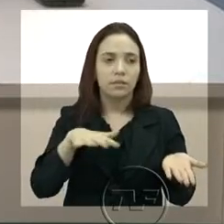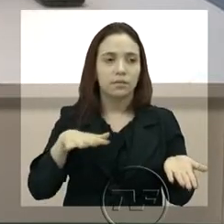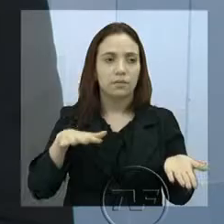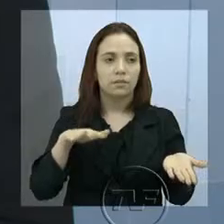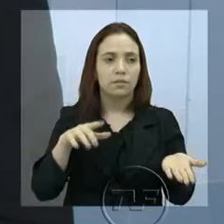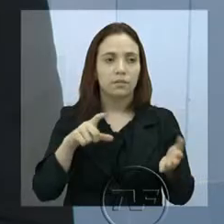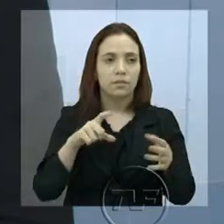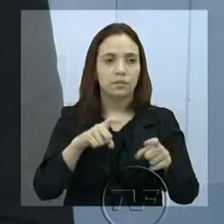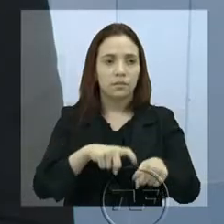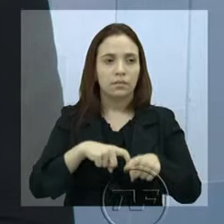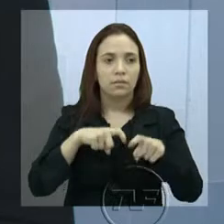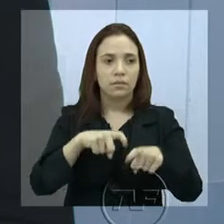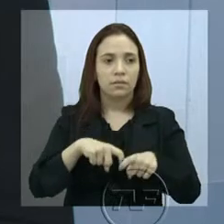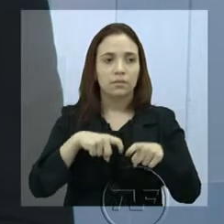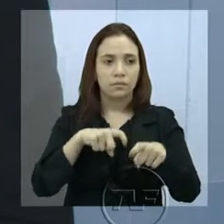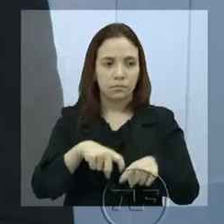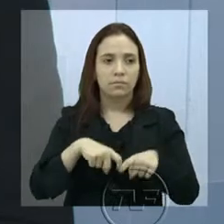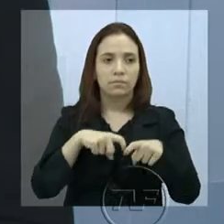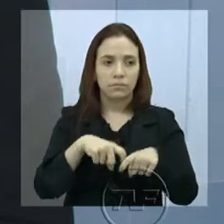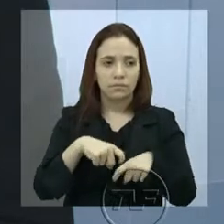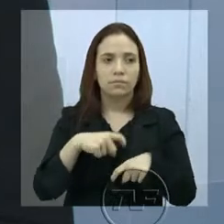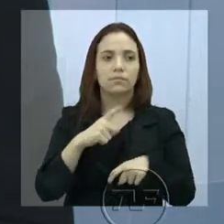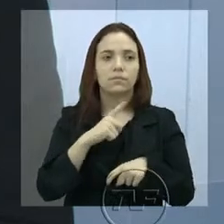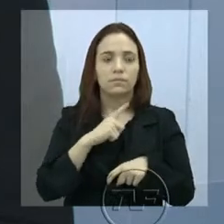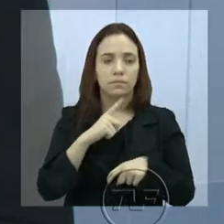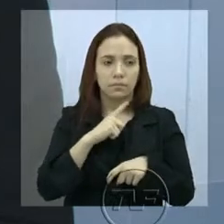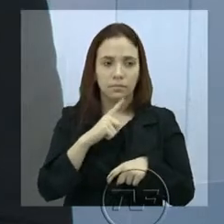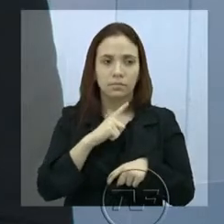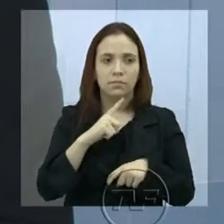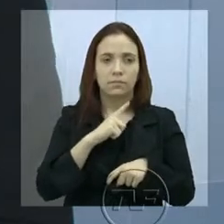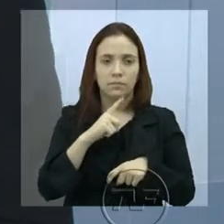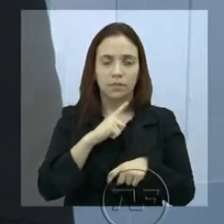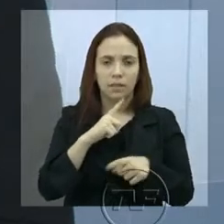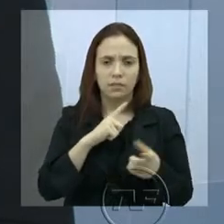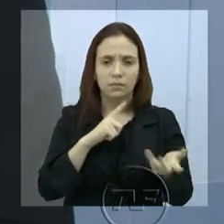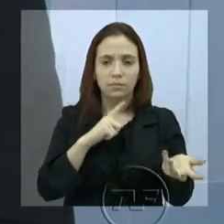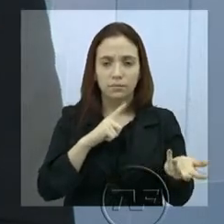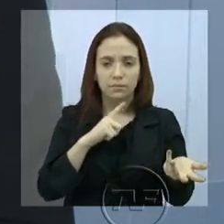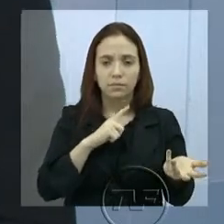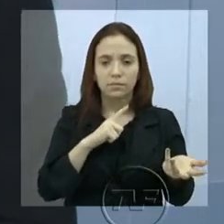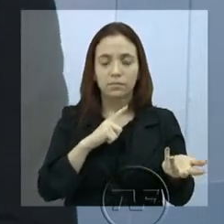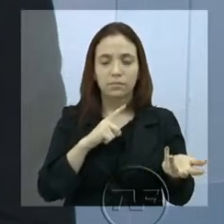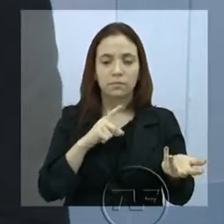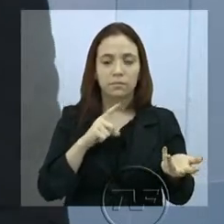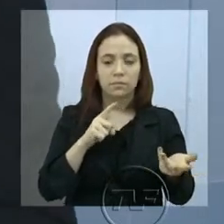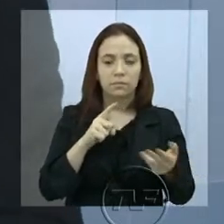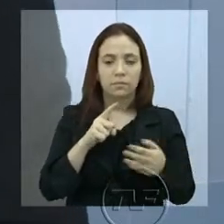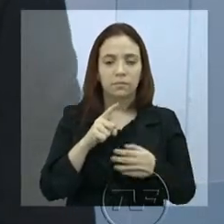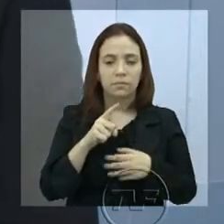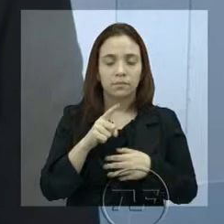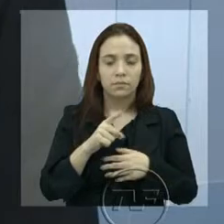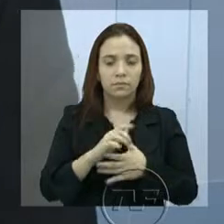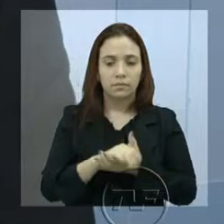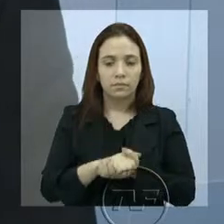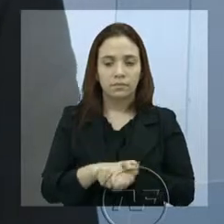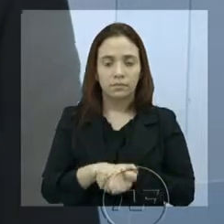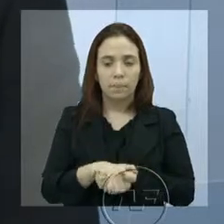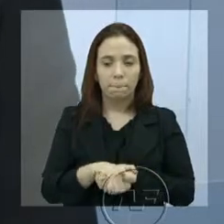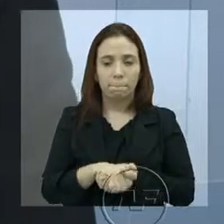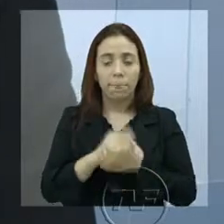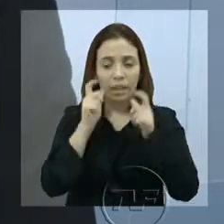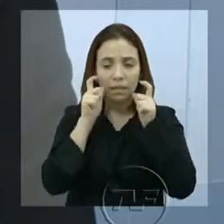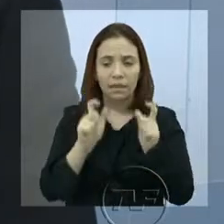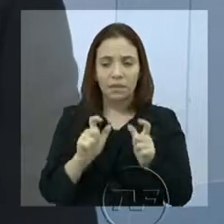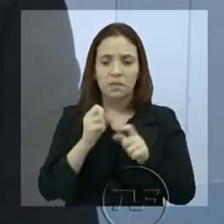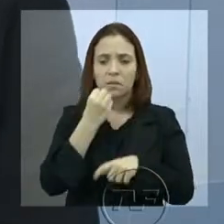camarões no Ceará, as pessoas que produzem frango, quer dizer, eles precisam desse recurso. Uhum. É interessante,